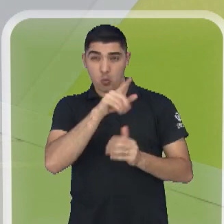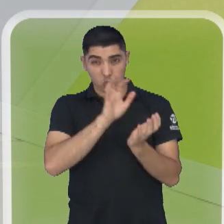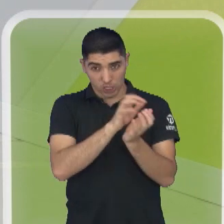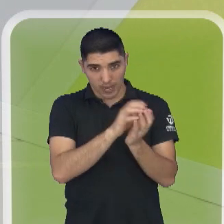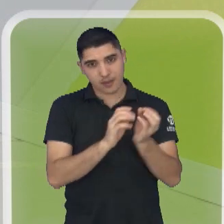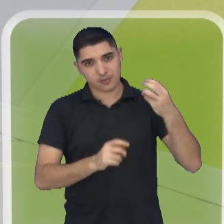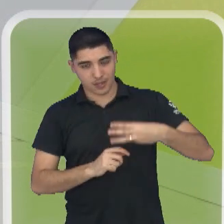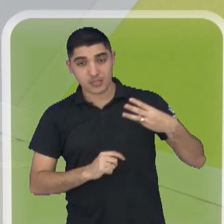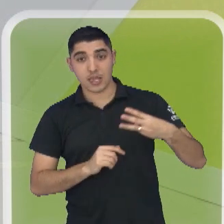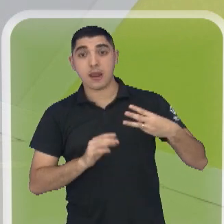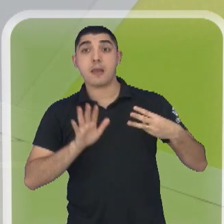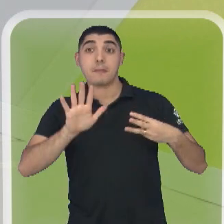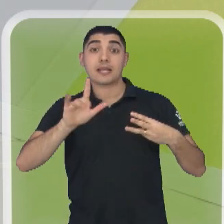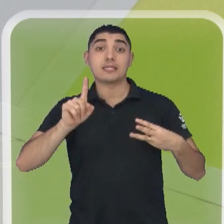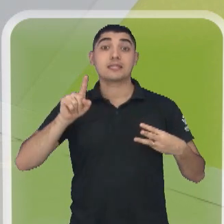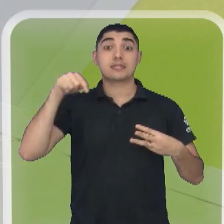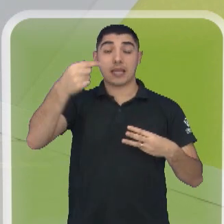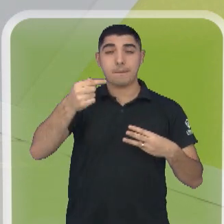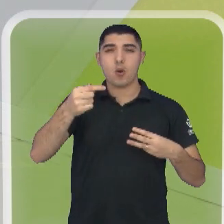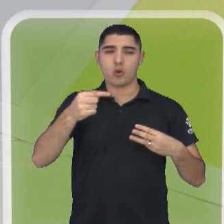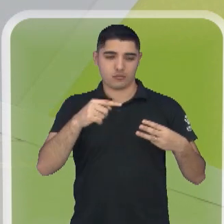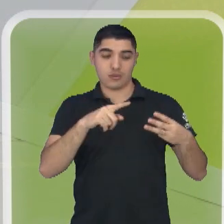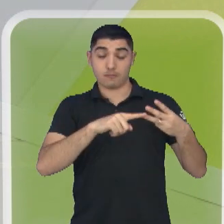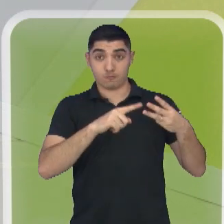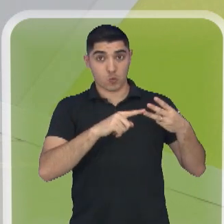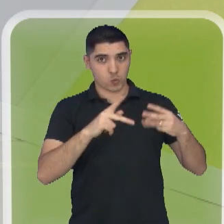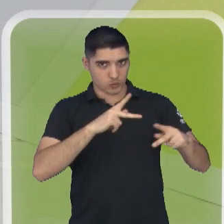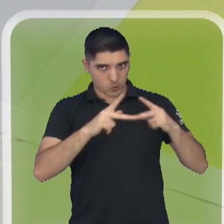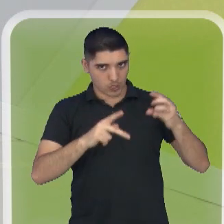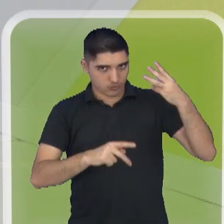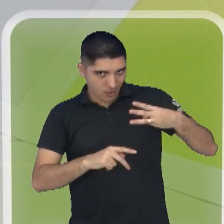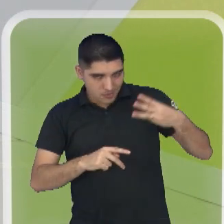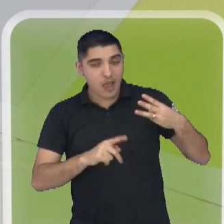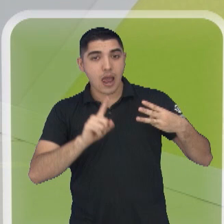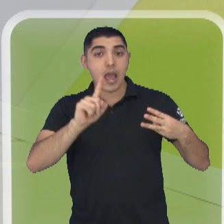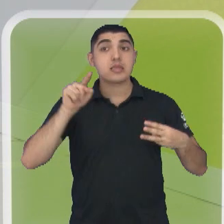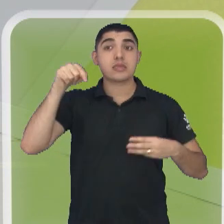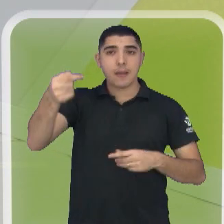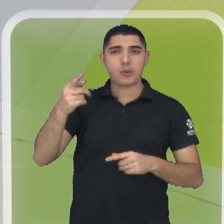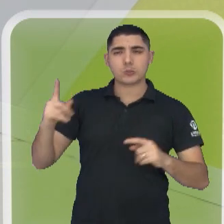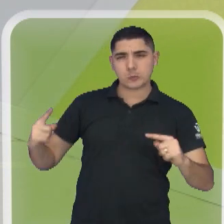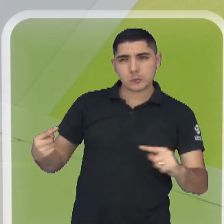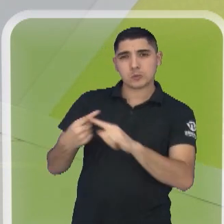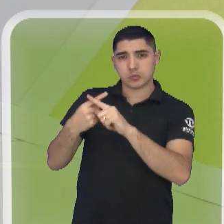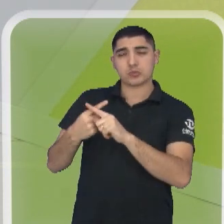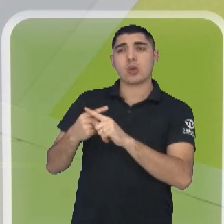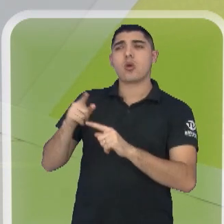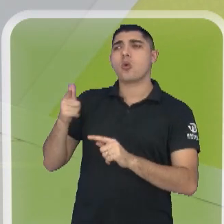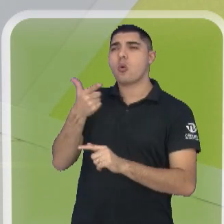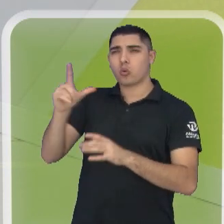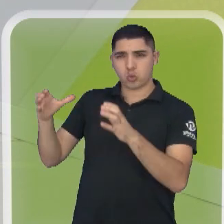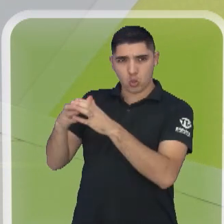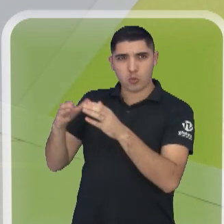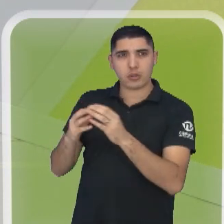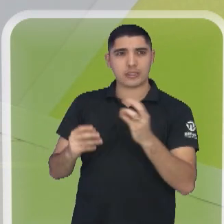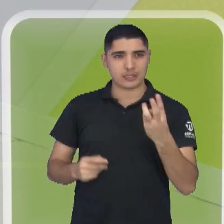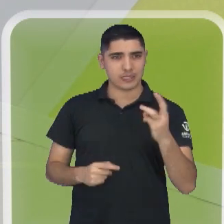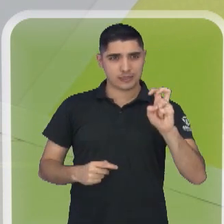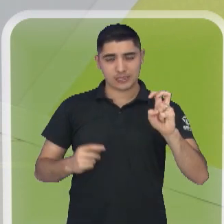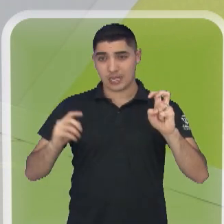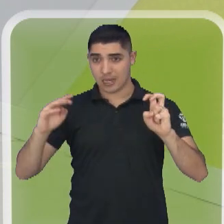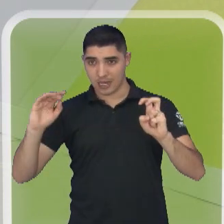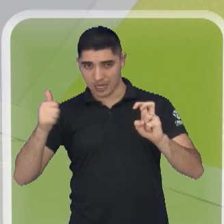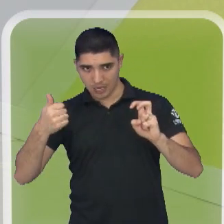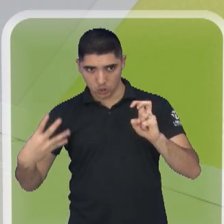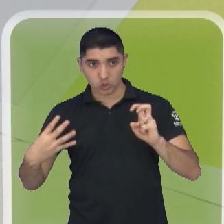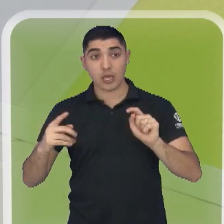Já classificados direto para as quartas de final dessa etapa, o São José bateu a Engenharia por 35-14. Nas semifinais,